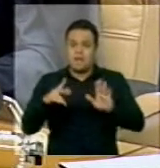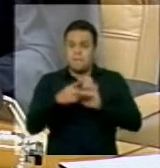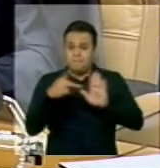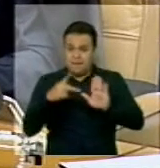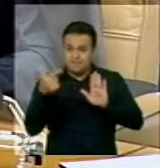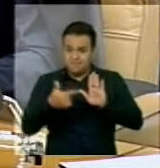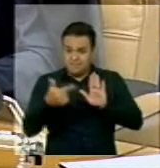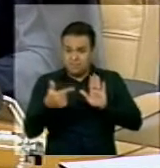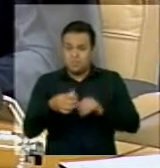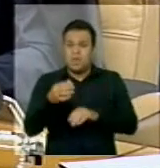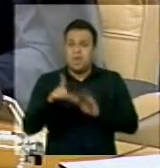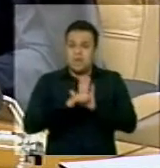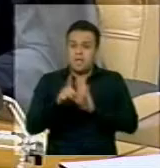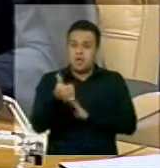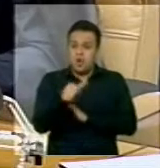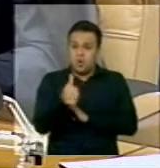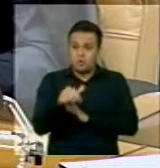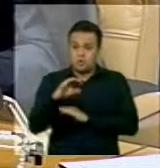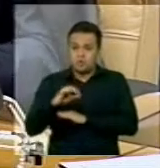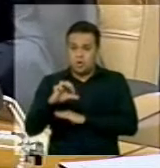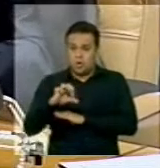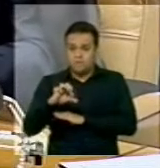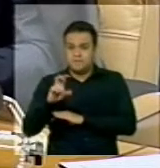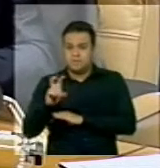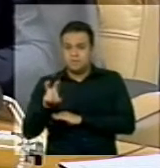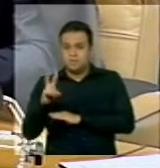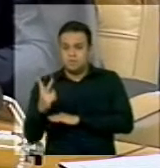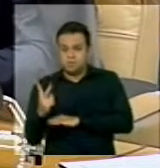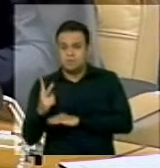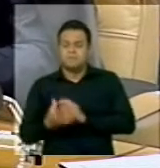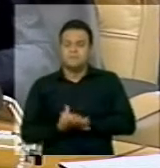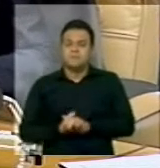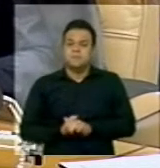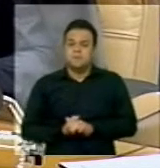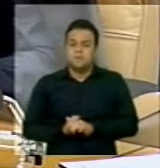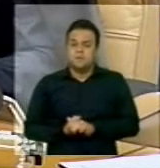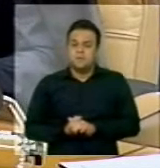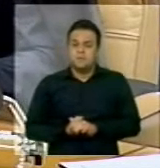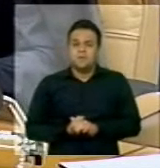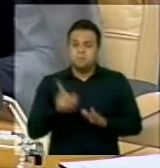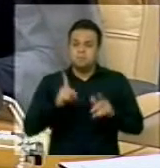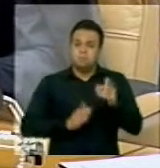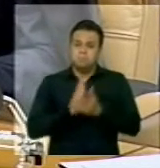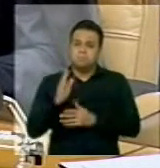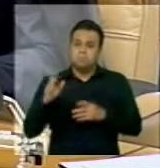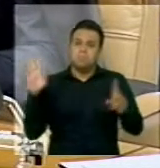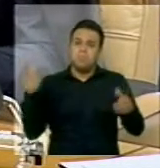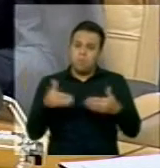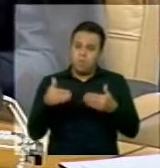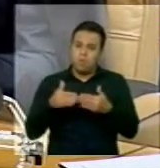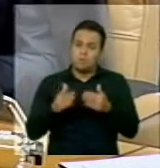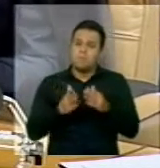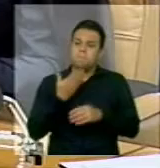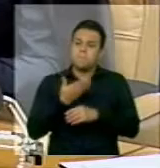Lei 11.952, entendo como totalmente procedente o pedido formulado na